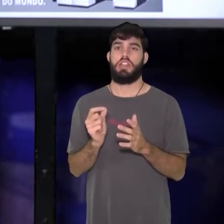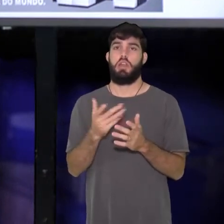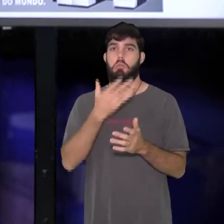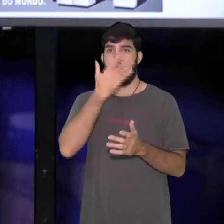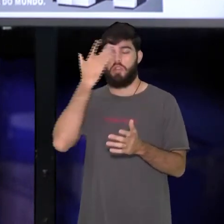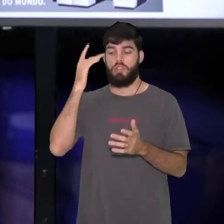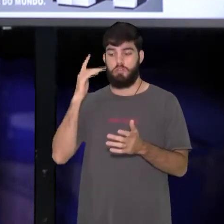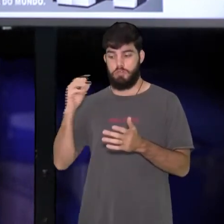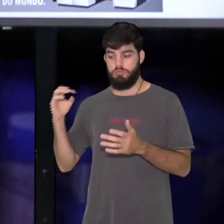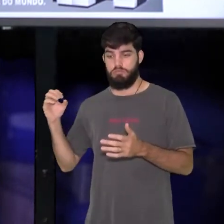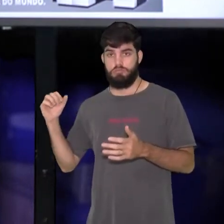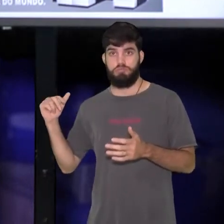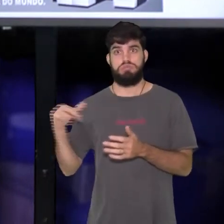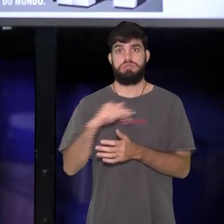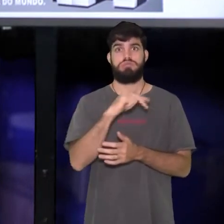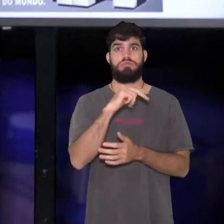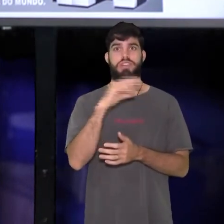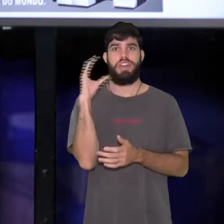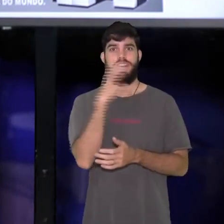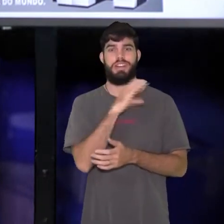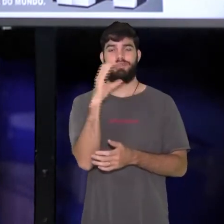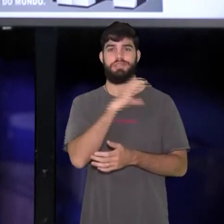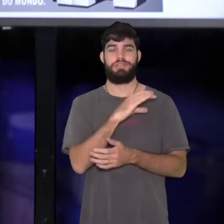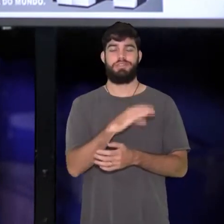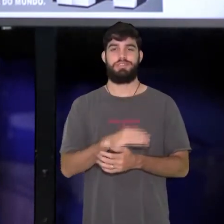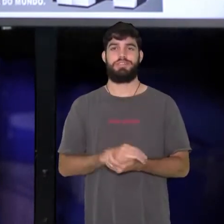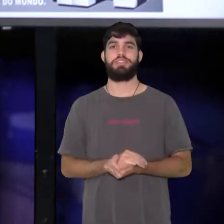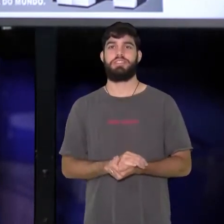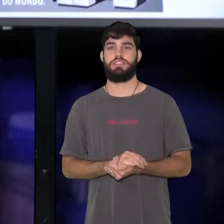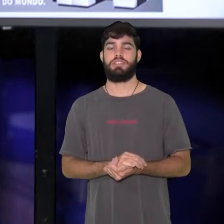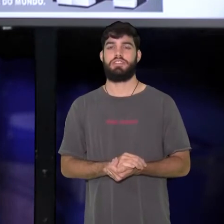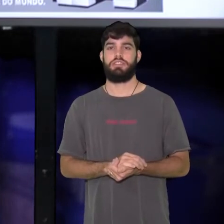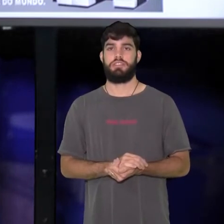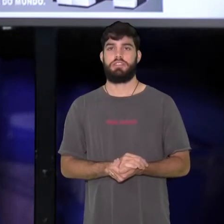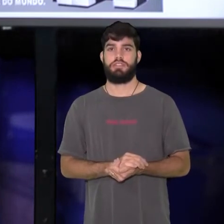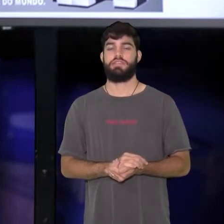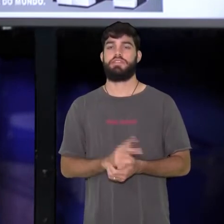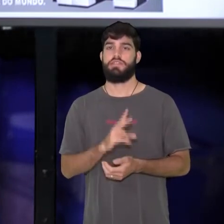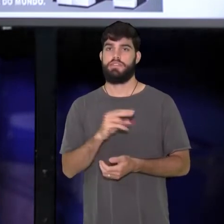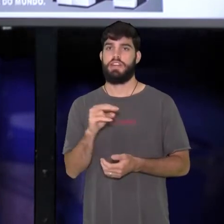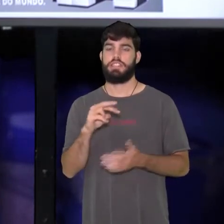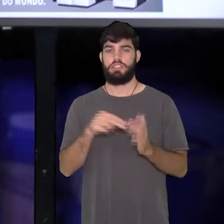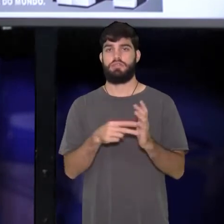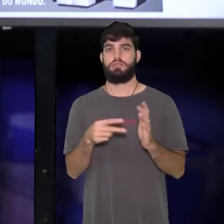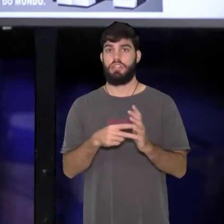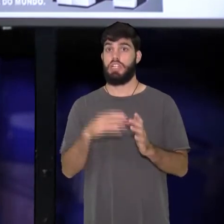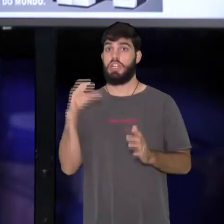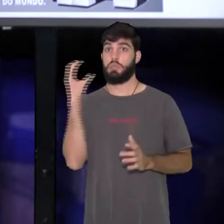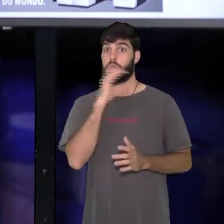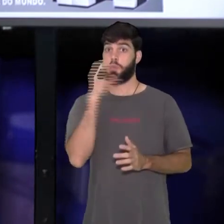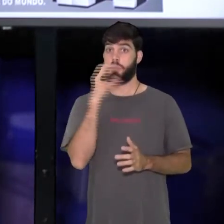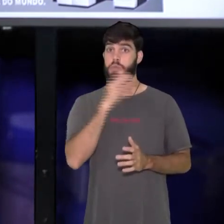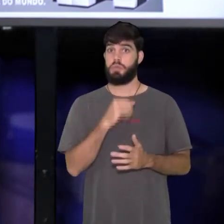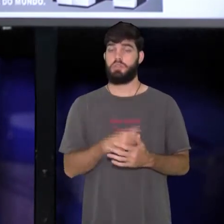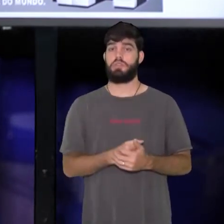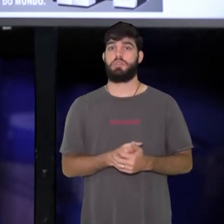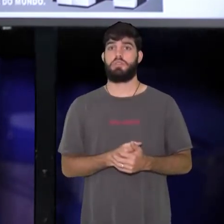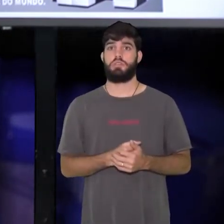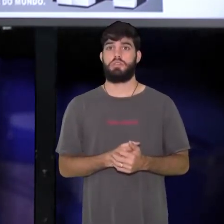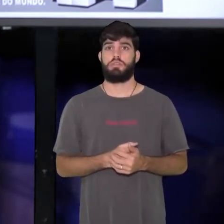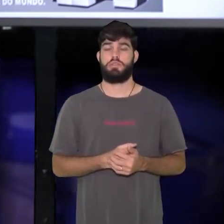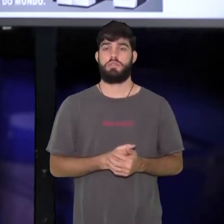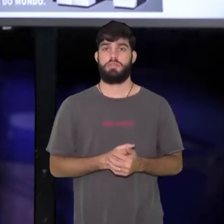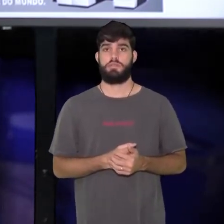passou muito rápido por ali e não está mais, vai representar velocidade, alta velocidade,